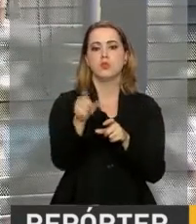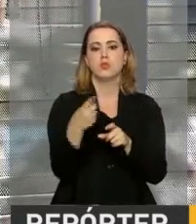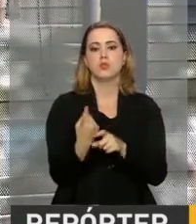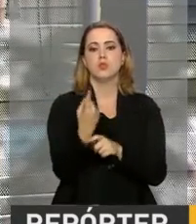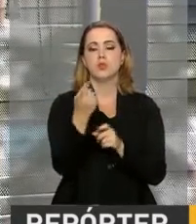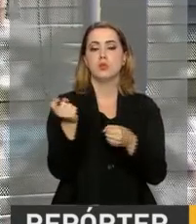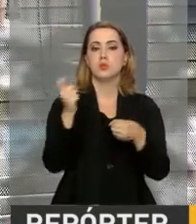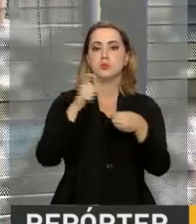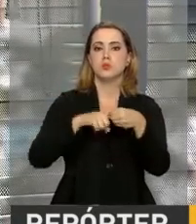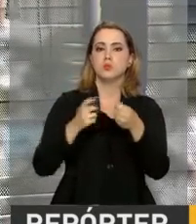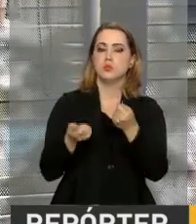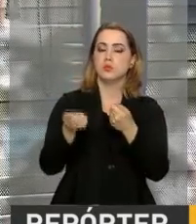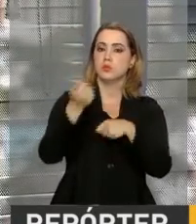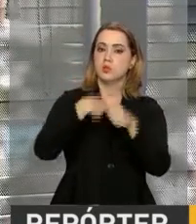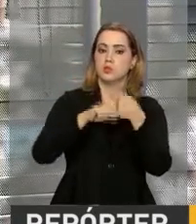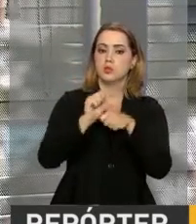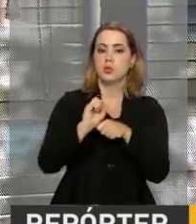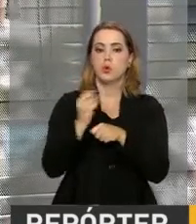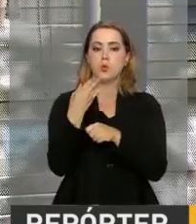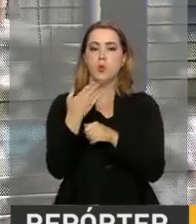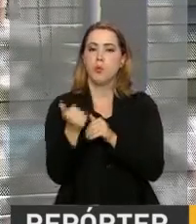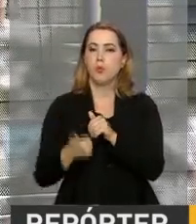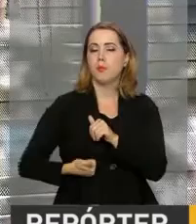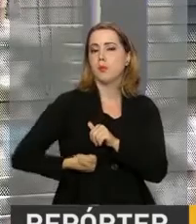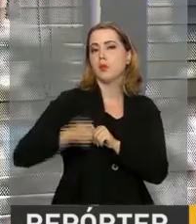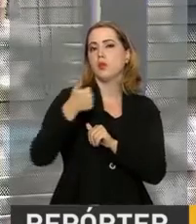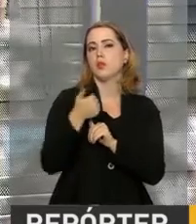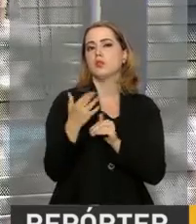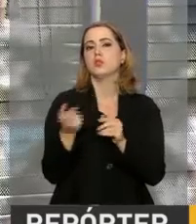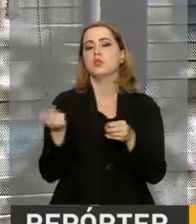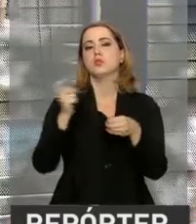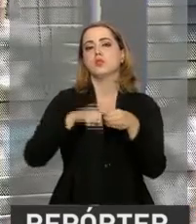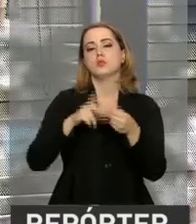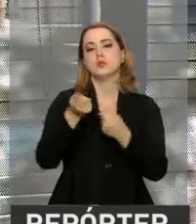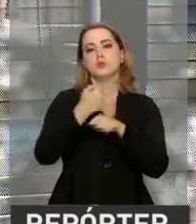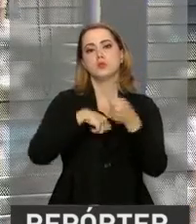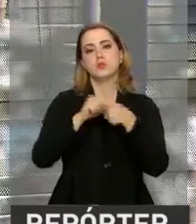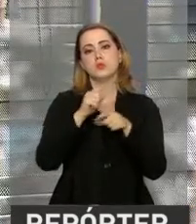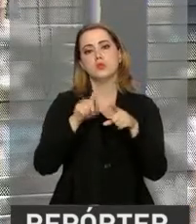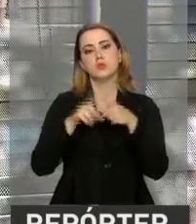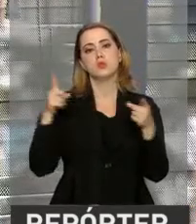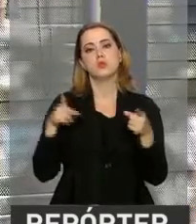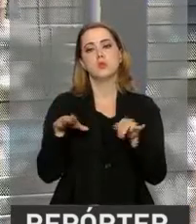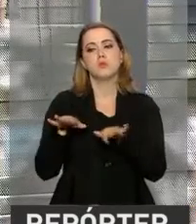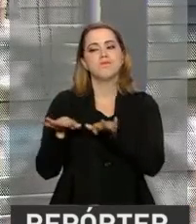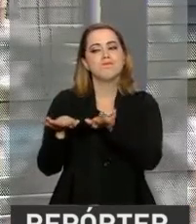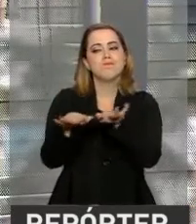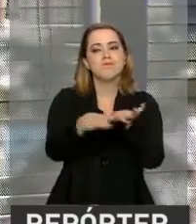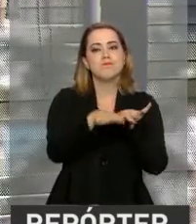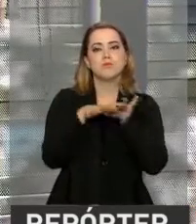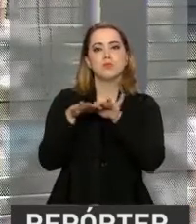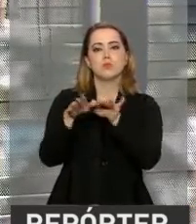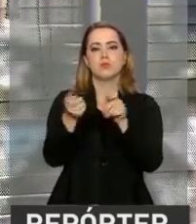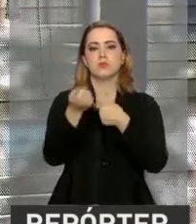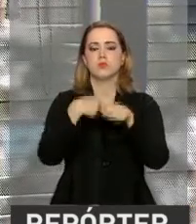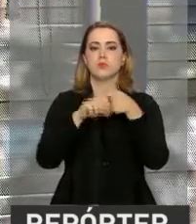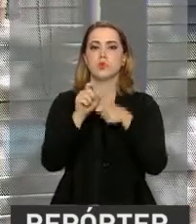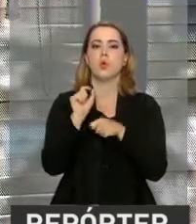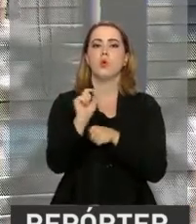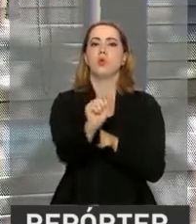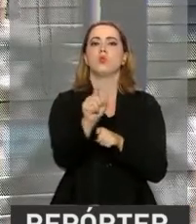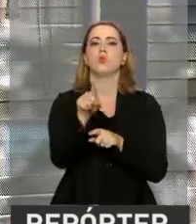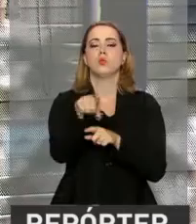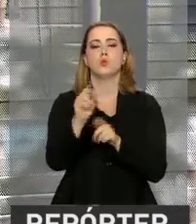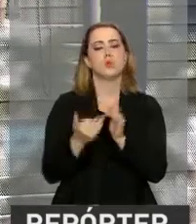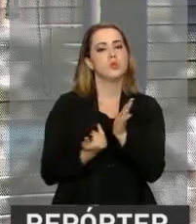uma retomada da economia. Ou melhor dizendo, não tanto uma retomada da economia, mas uma estabilização, o que é, claro, o